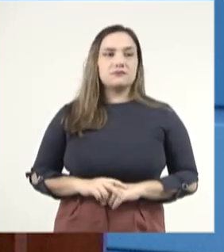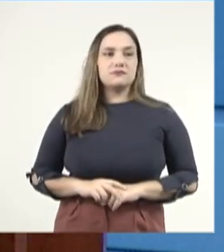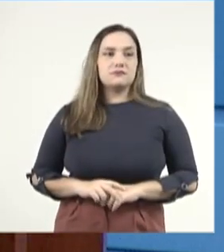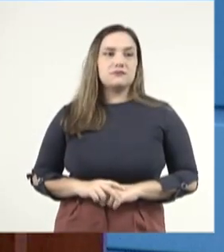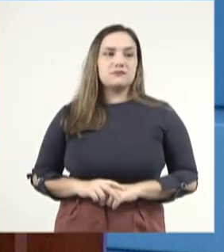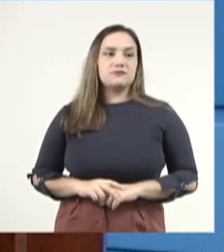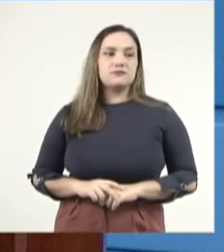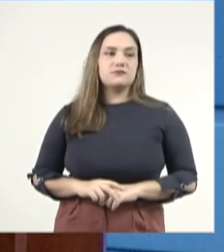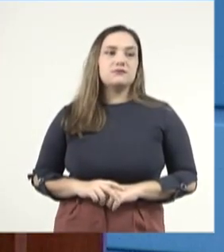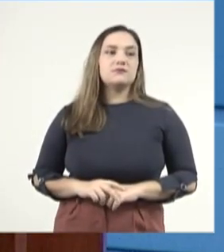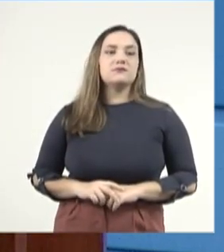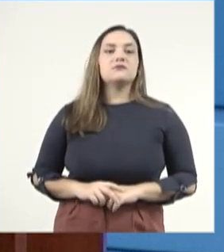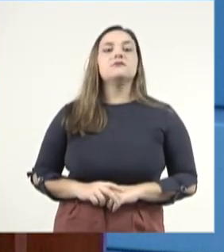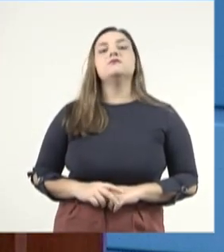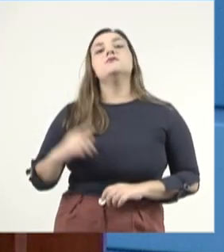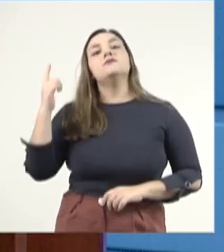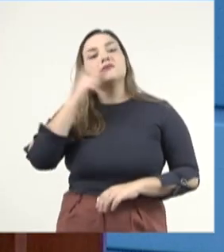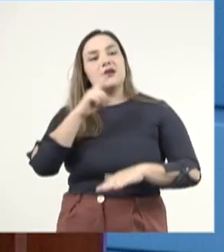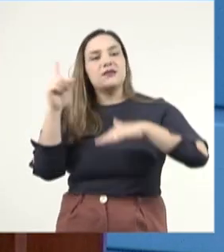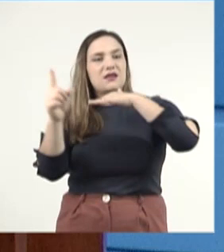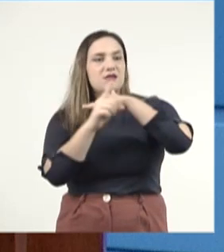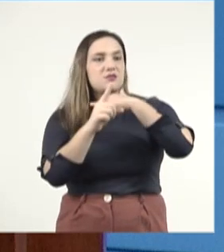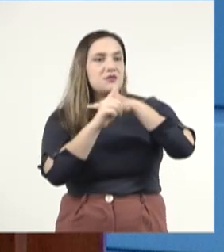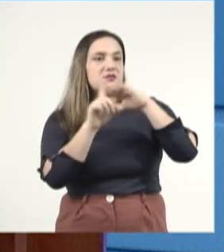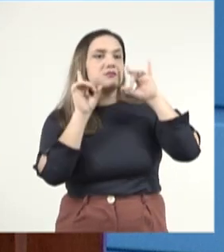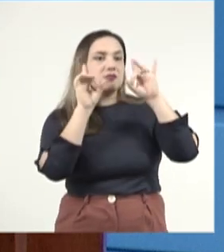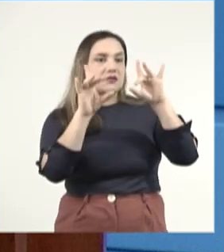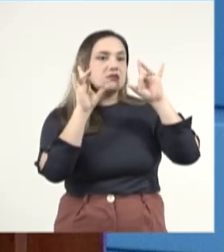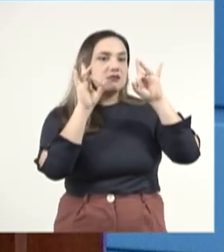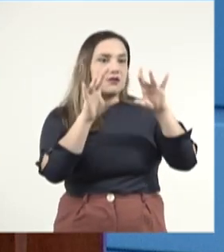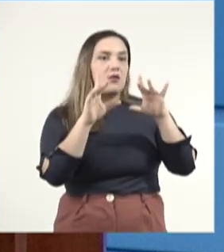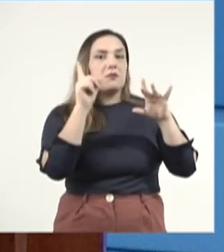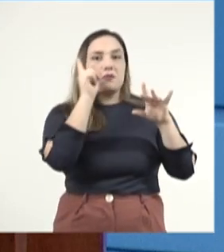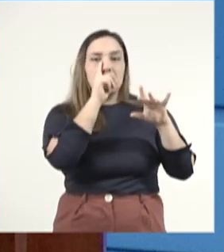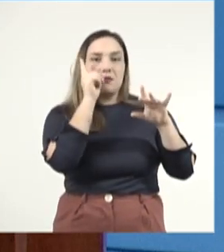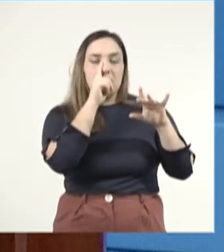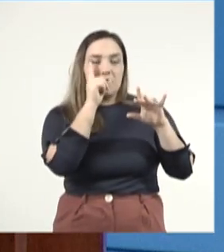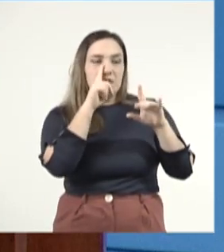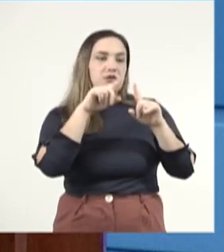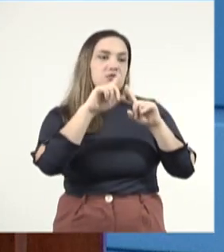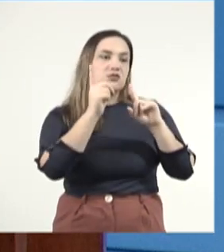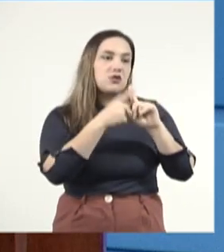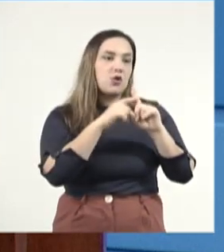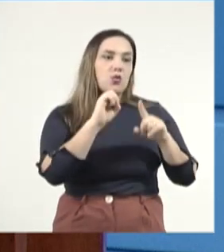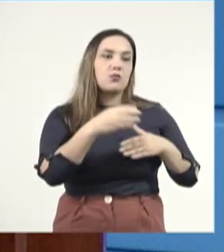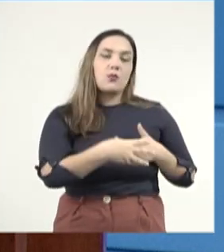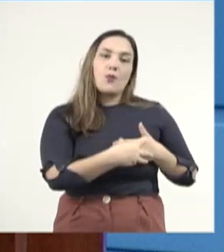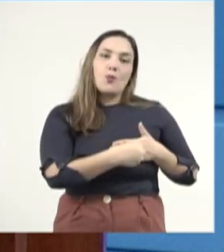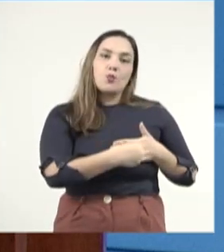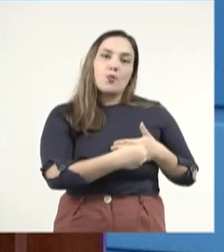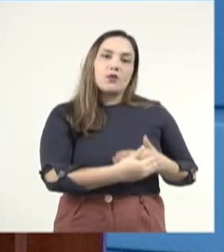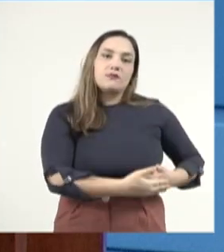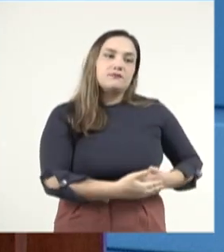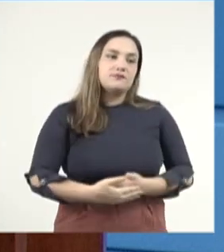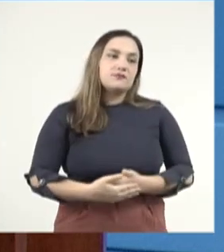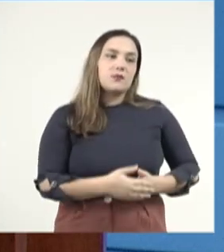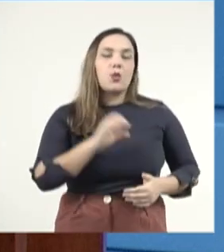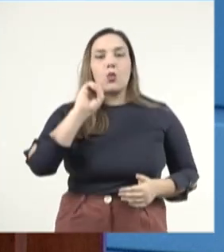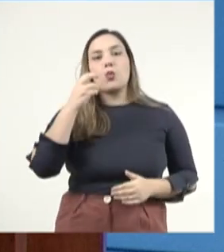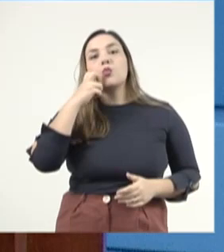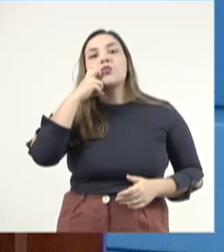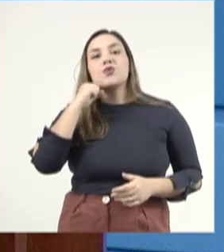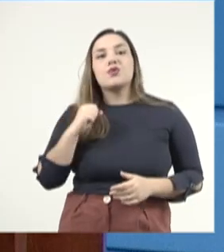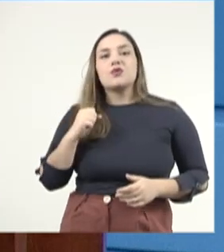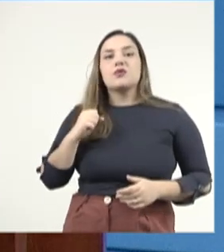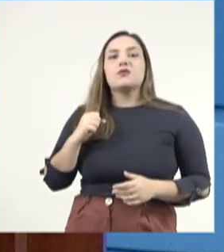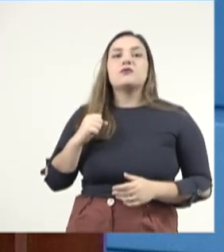que assegure o atendimento educacional diferenciado às mães, gestantes e lactantes e a adotantes